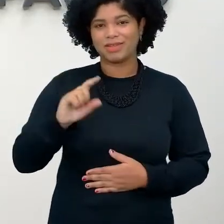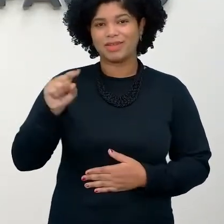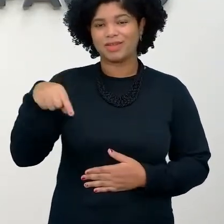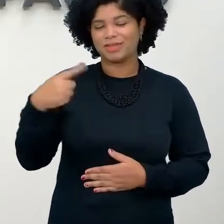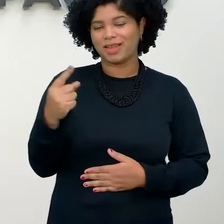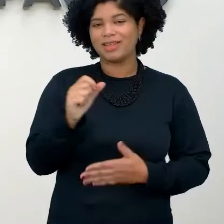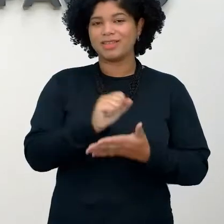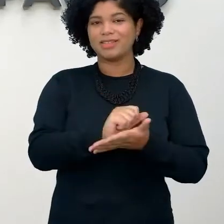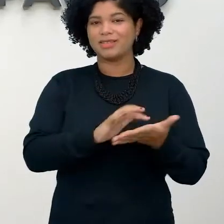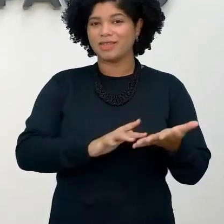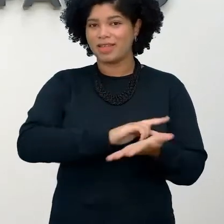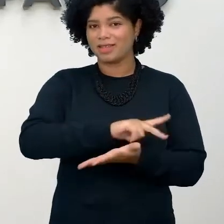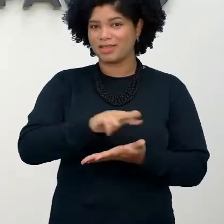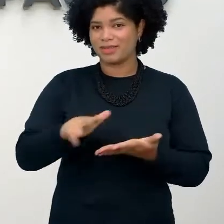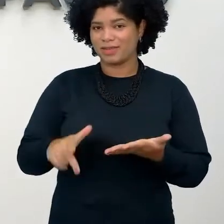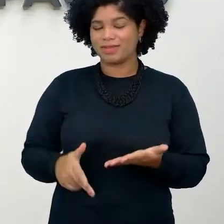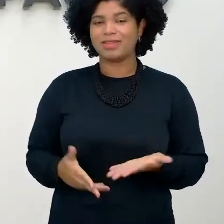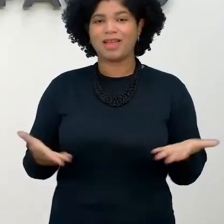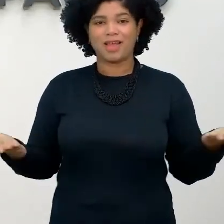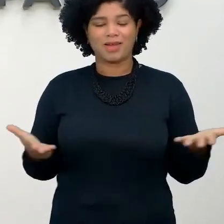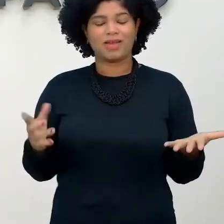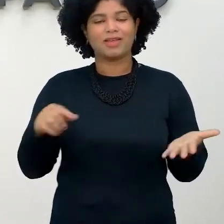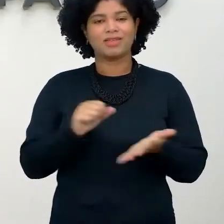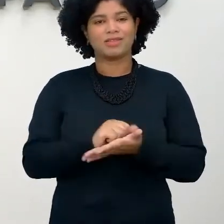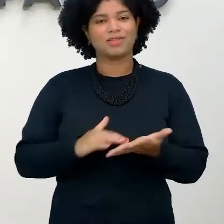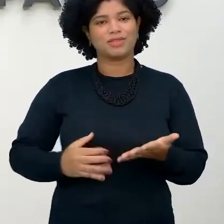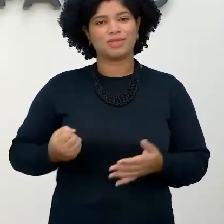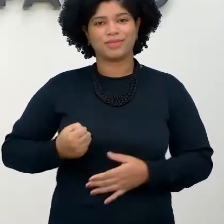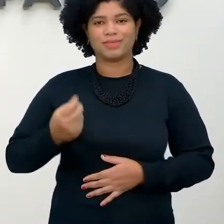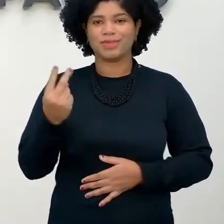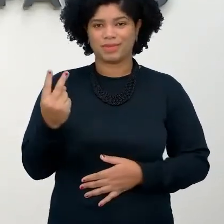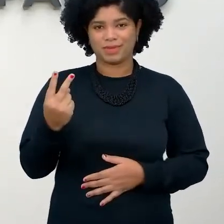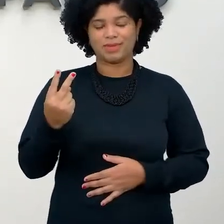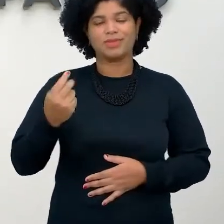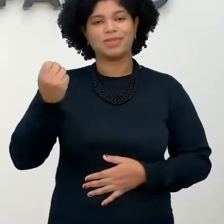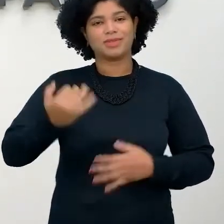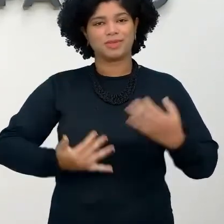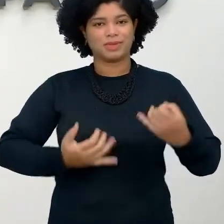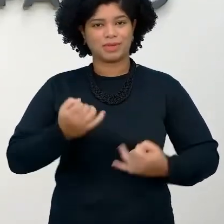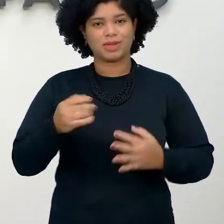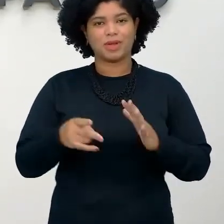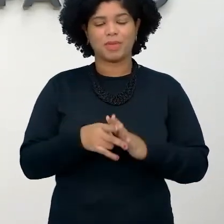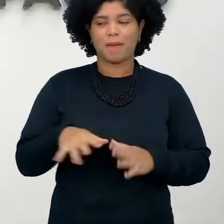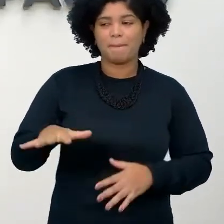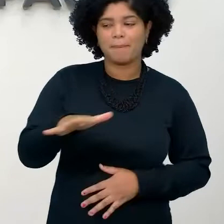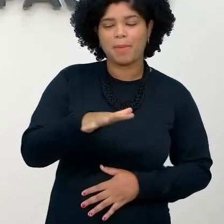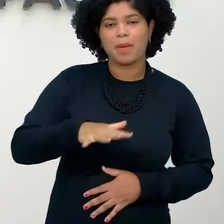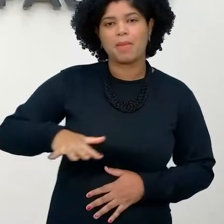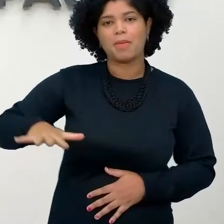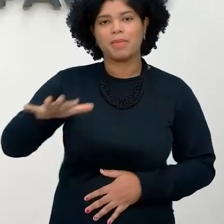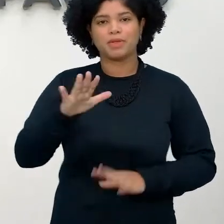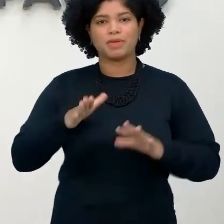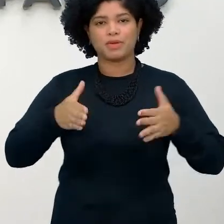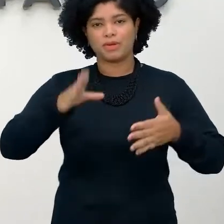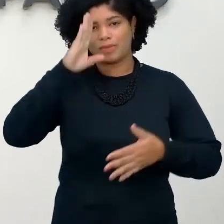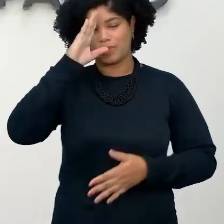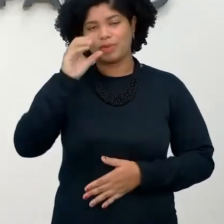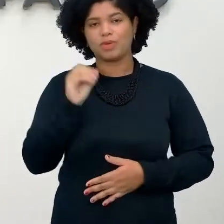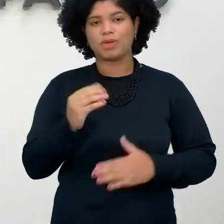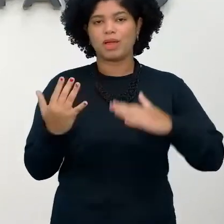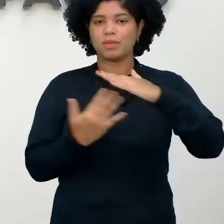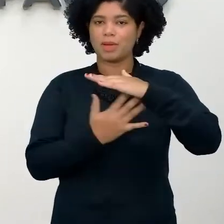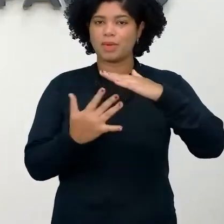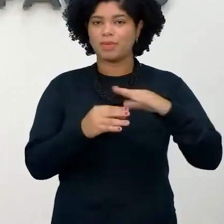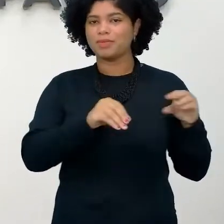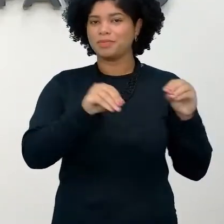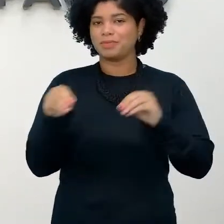próximas atividades. Nós já estamos agora na atividade 2, falando sobre demografia, mais especificamente sobre migração.